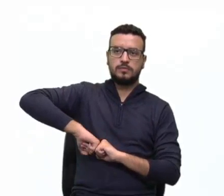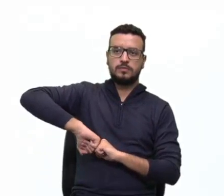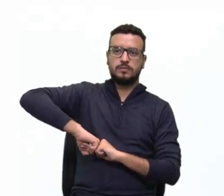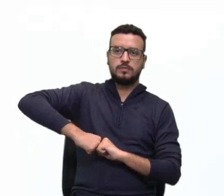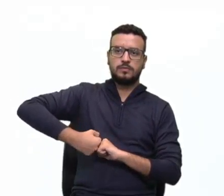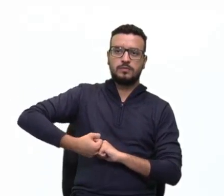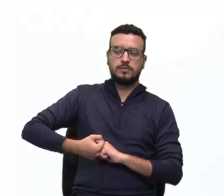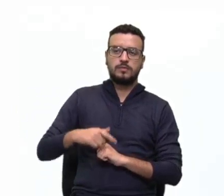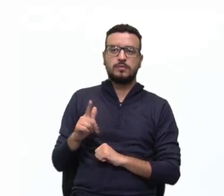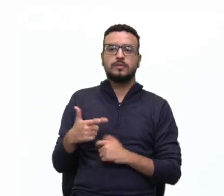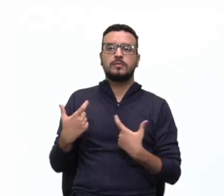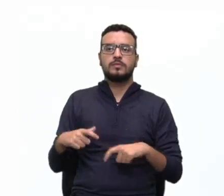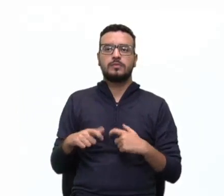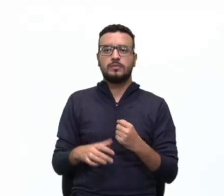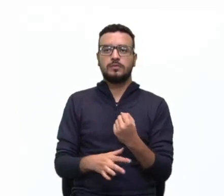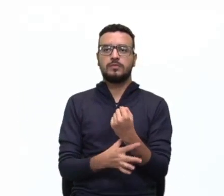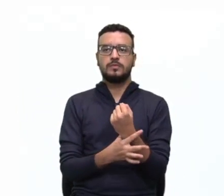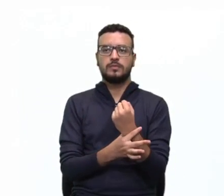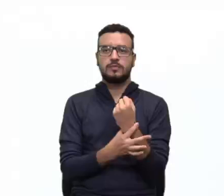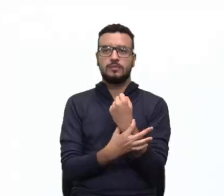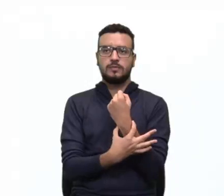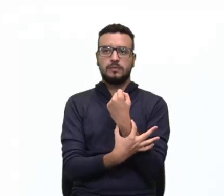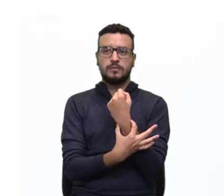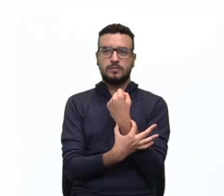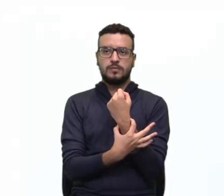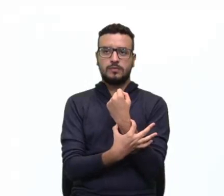o rádio e a una.